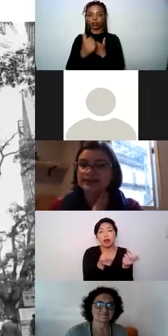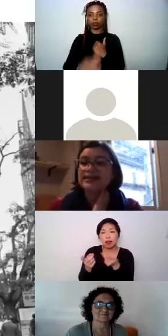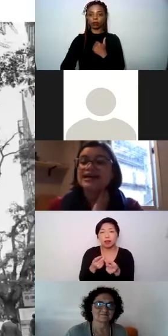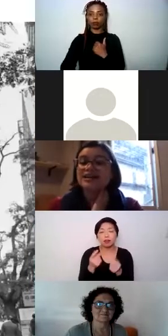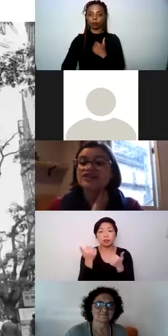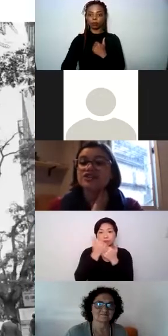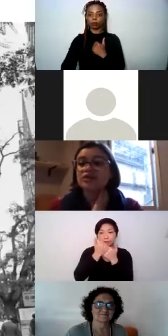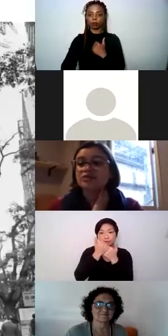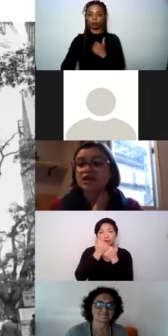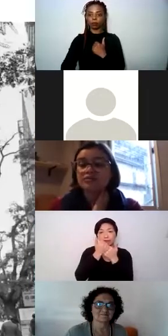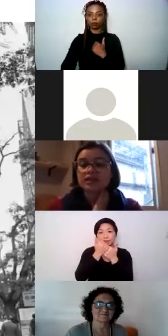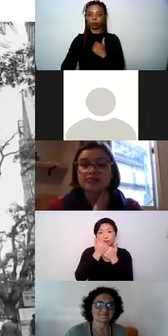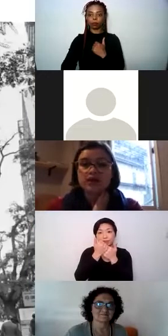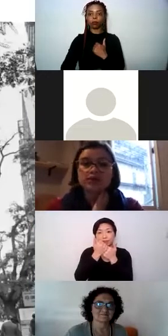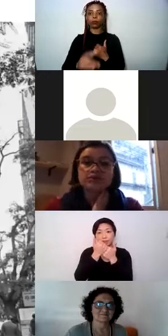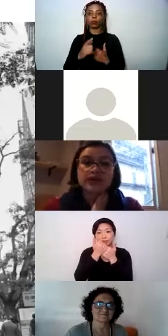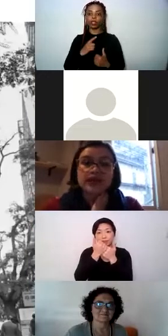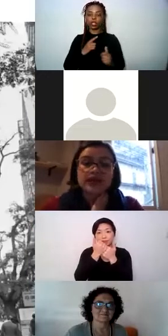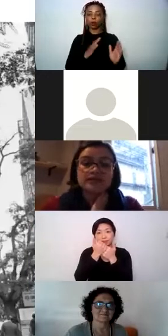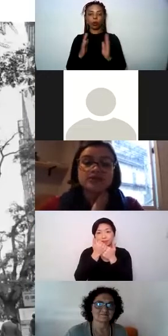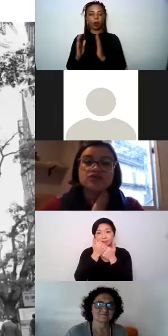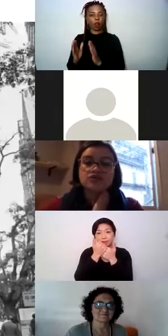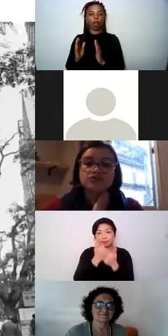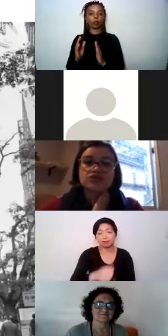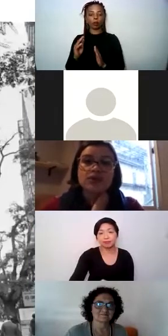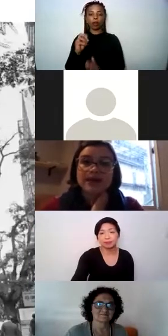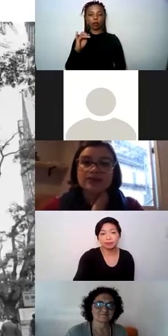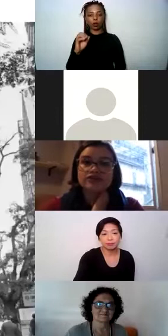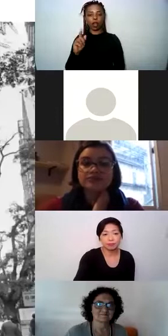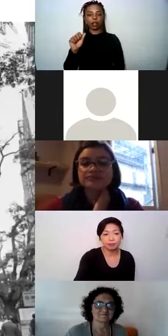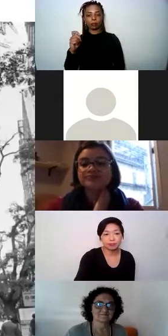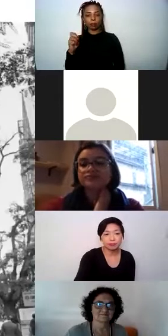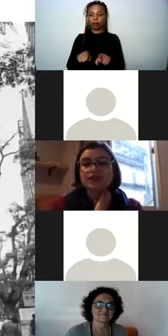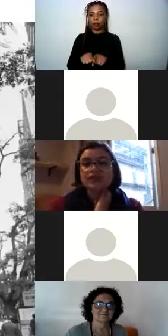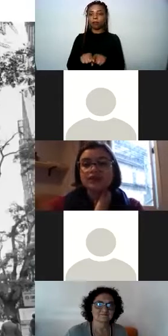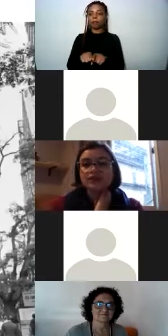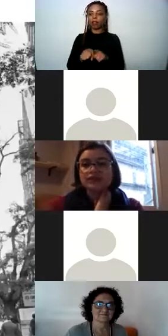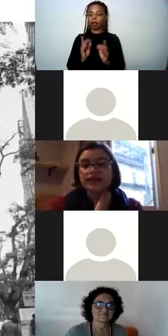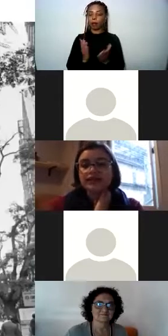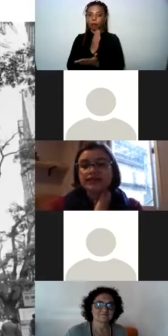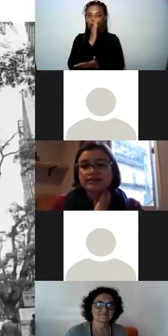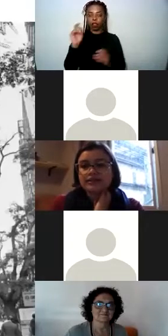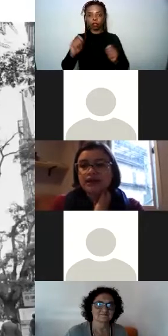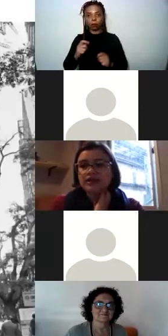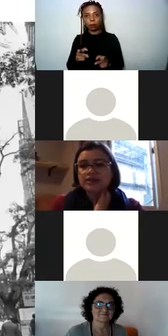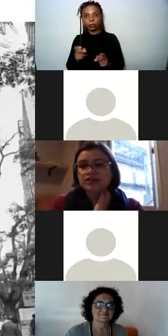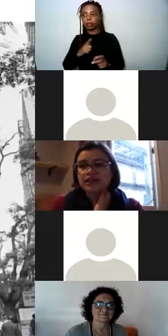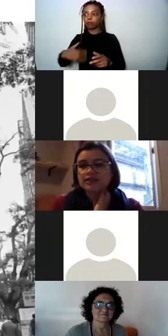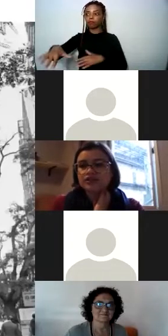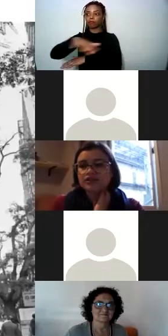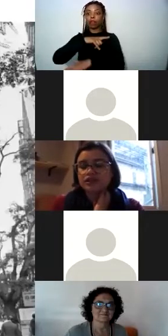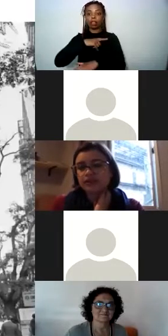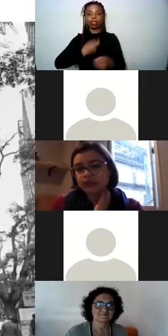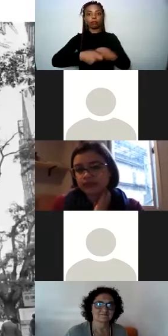biblioteca, a gente também consegue perceber quanto tem esses usos de comércio e aí na terceira imagem